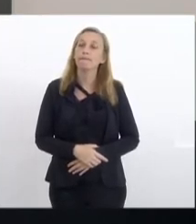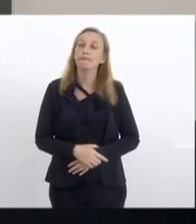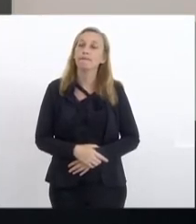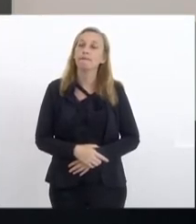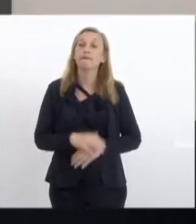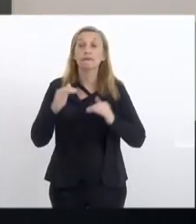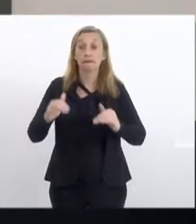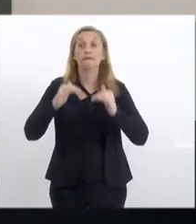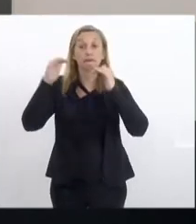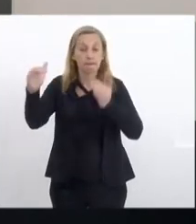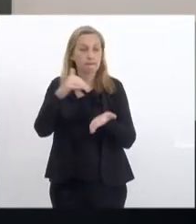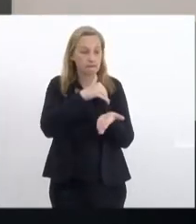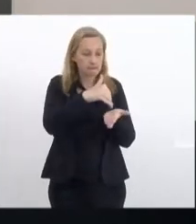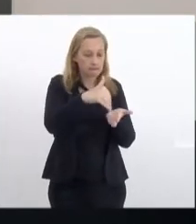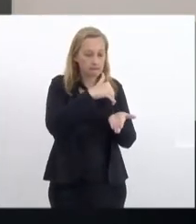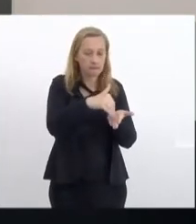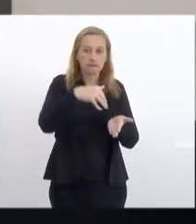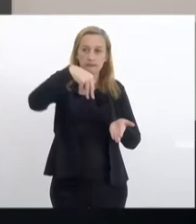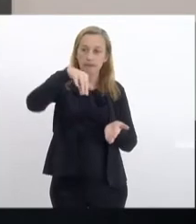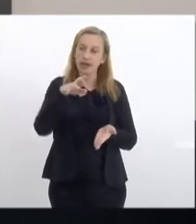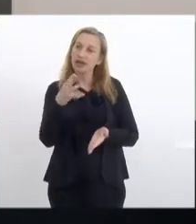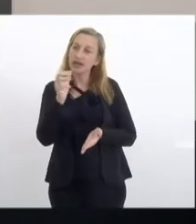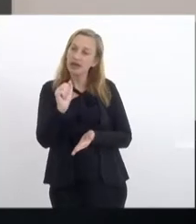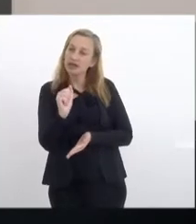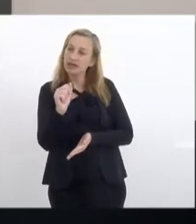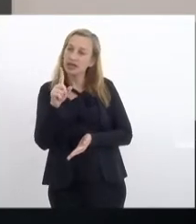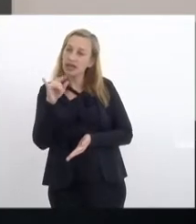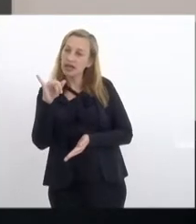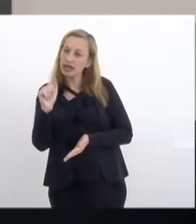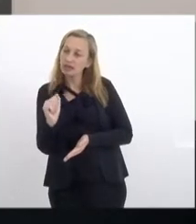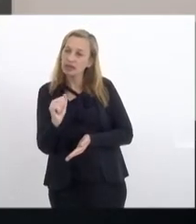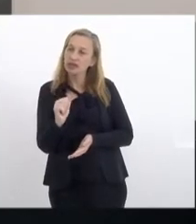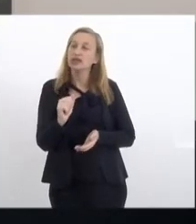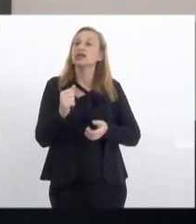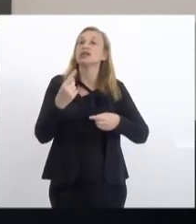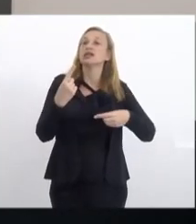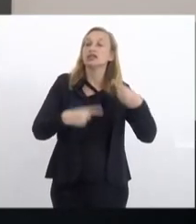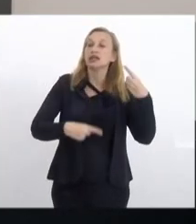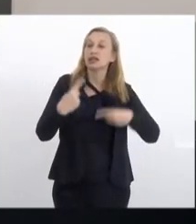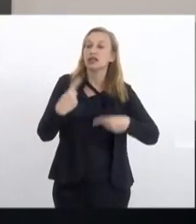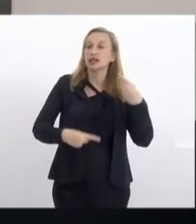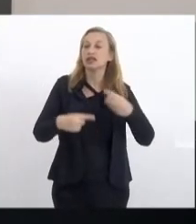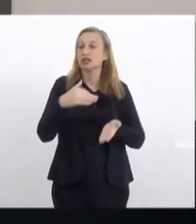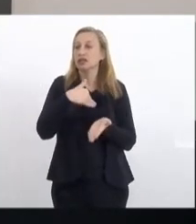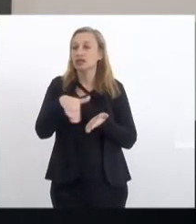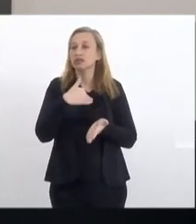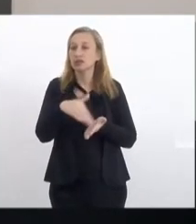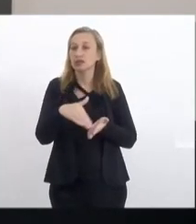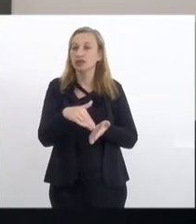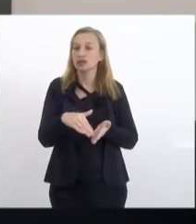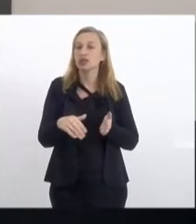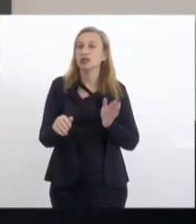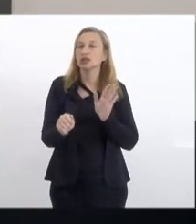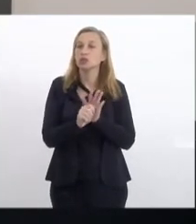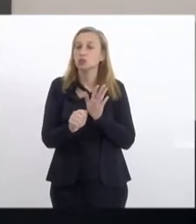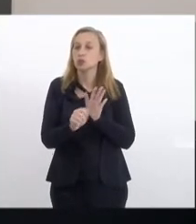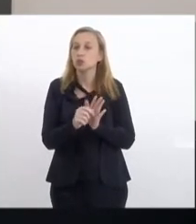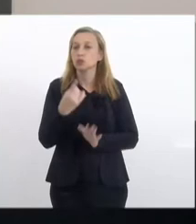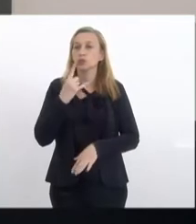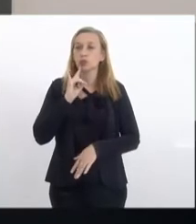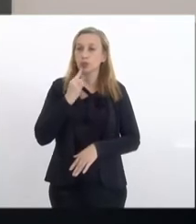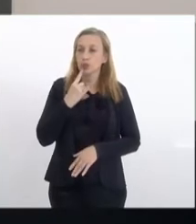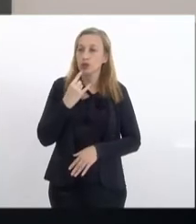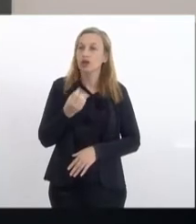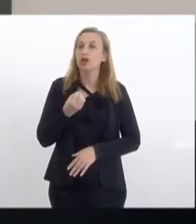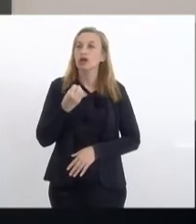a subsecretária Mariana Lima, Secretaria de Políticas sobre Álcool e Drogas da cidade de São Gonçalo.